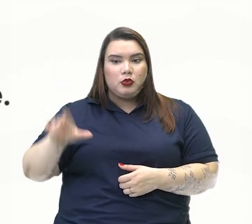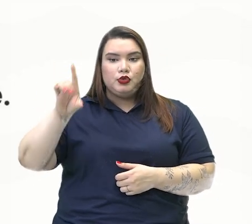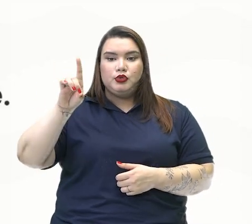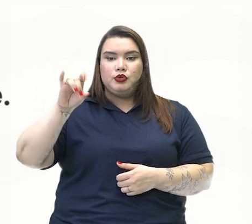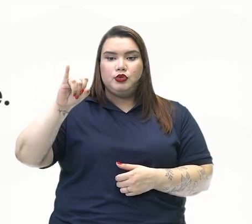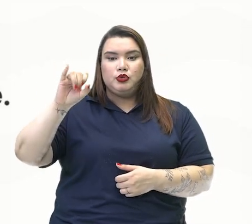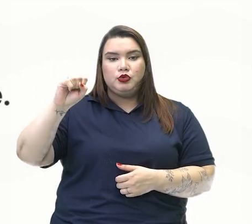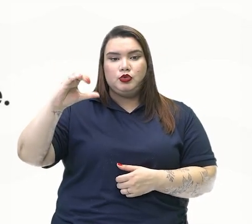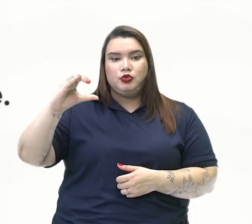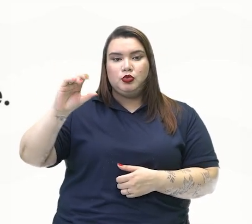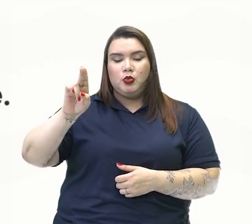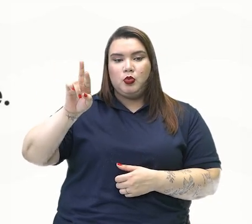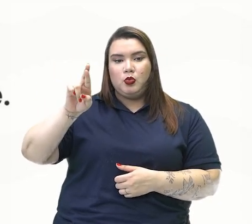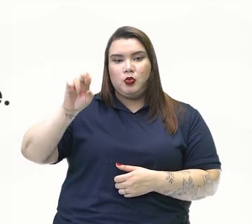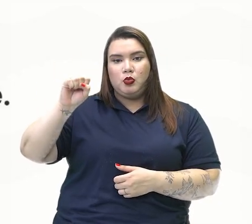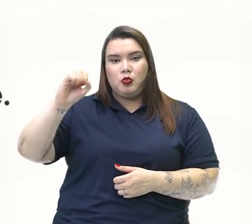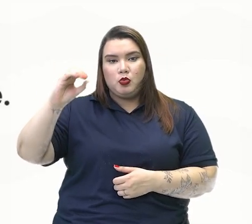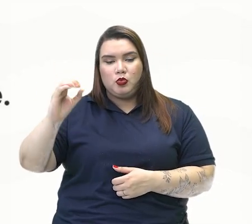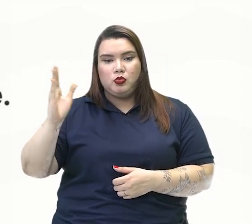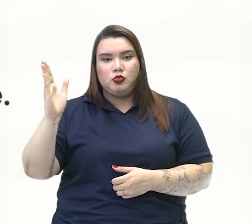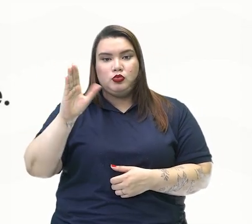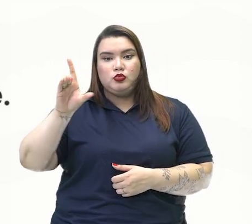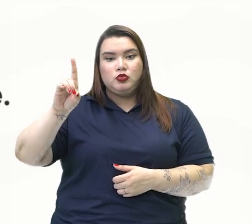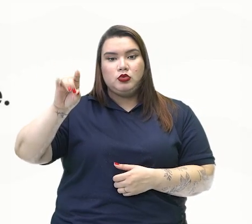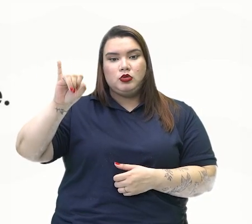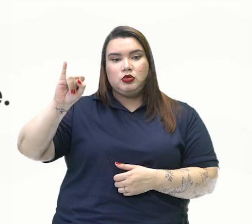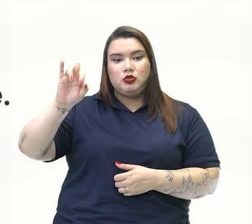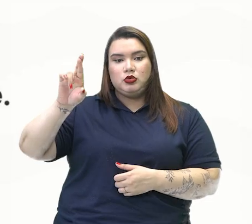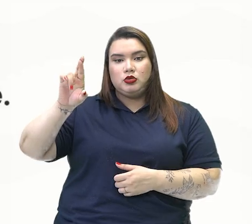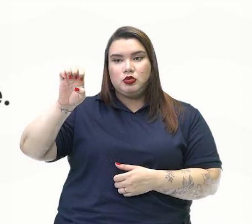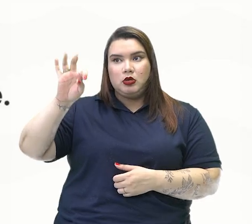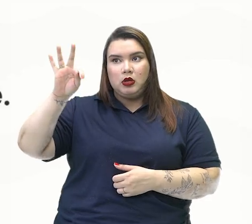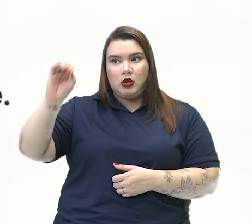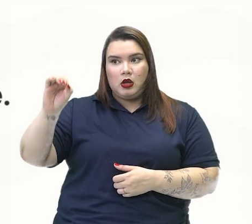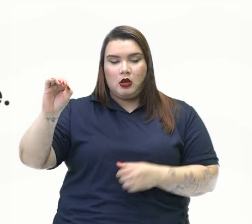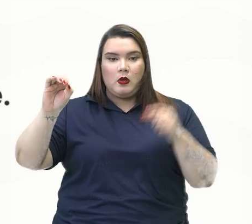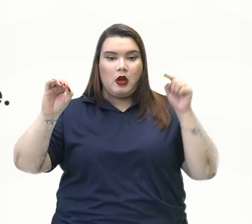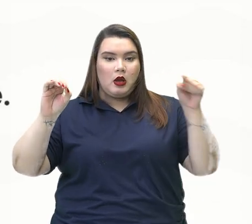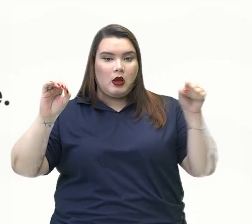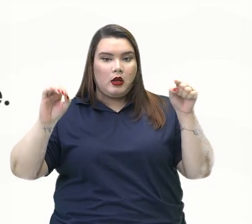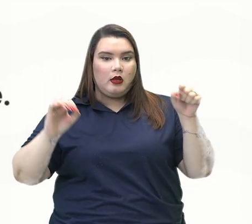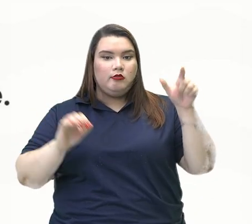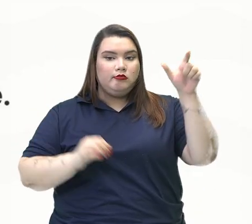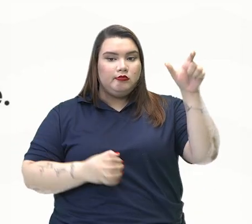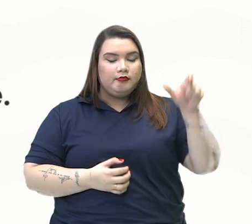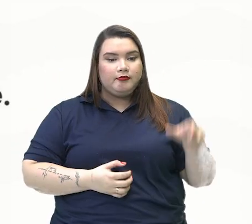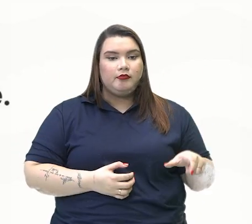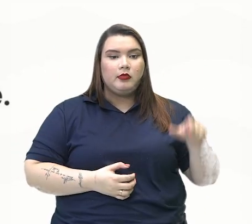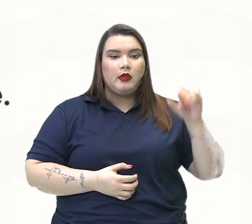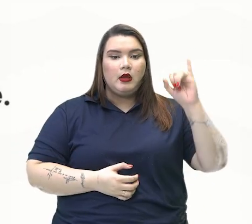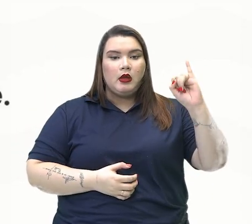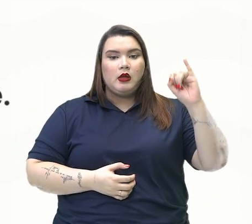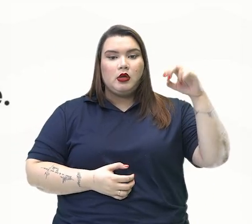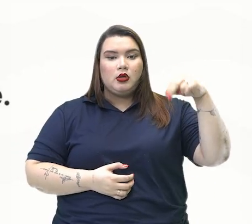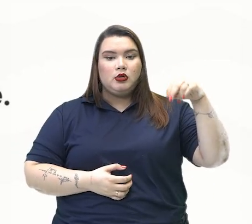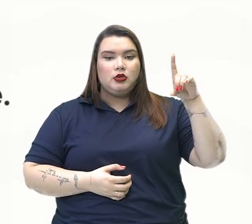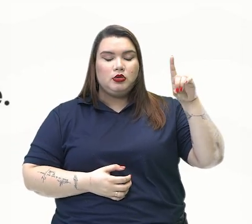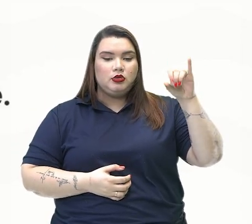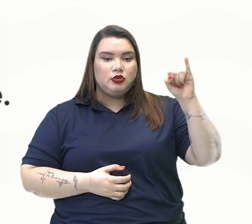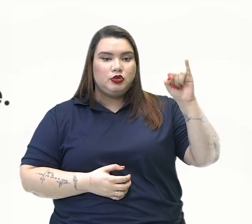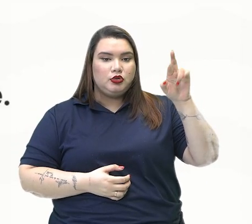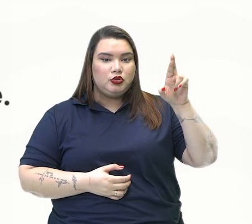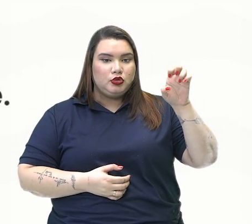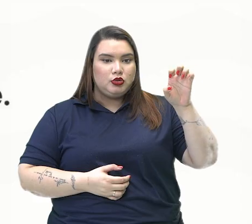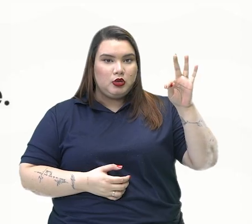temos essa frase aqui no presente, eu estou feliz. Uma frase curta, né, utilizando o verbo to be. É uma frase curta no presente